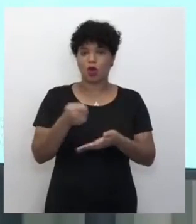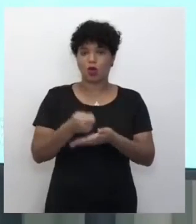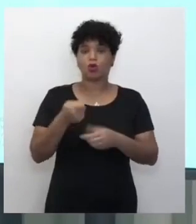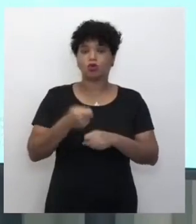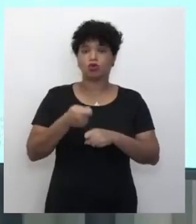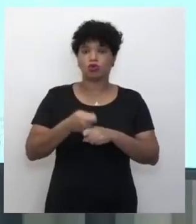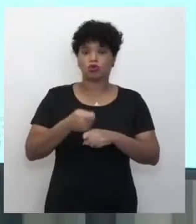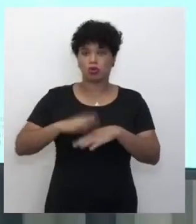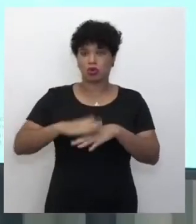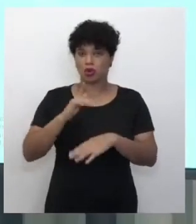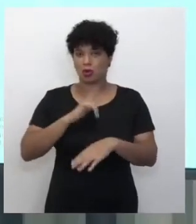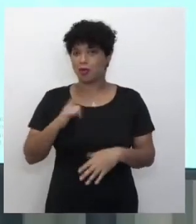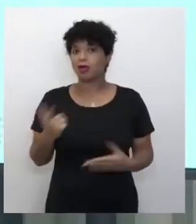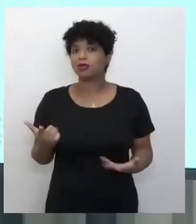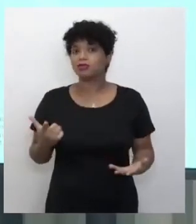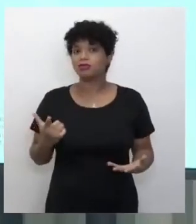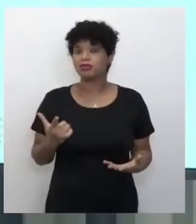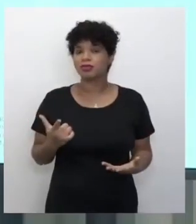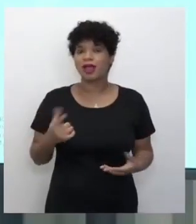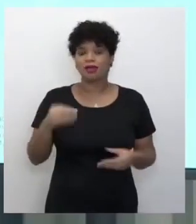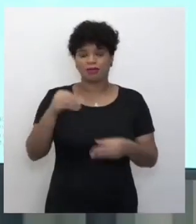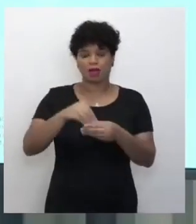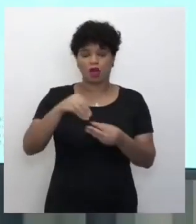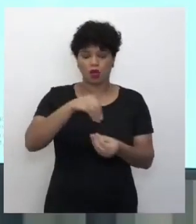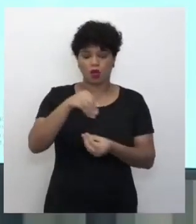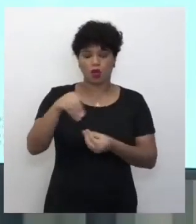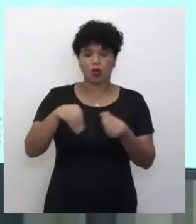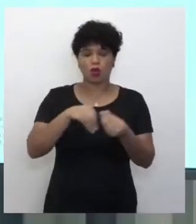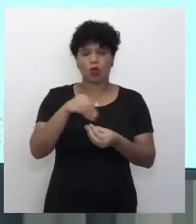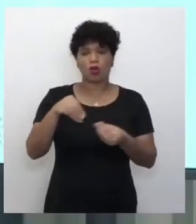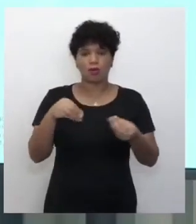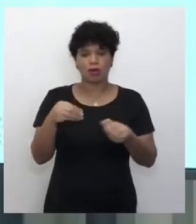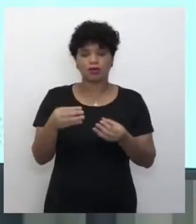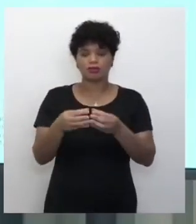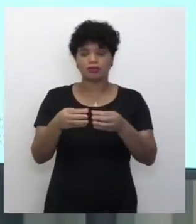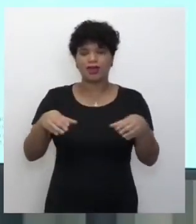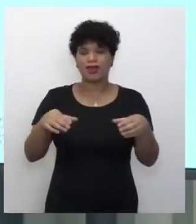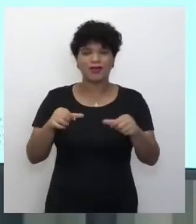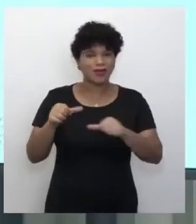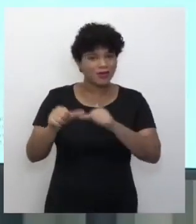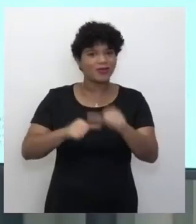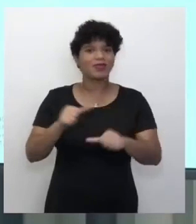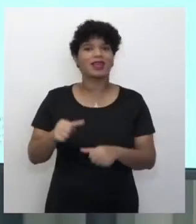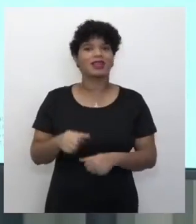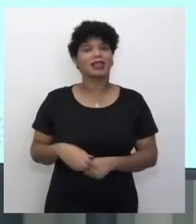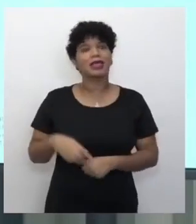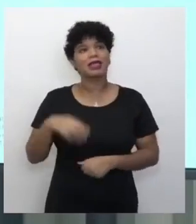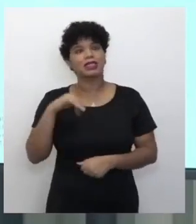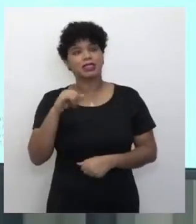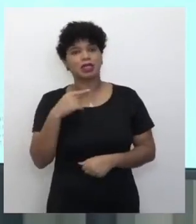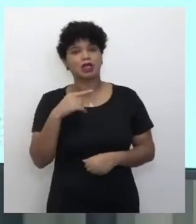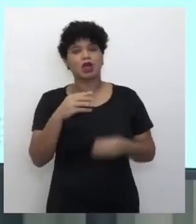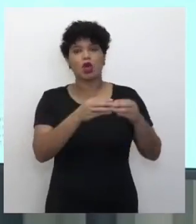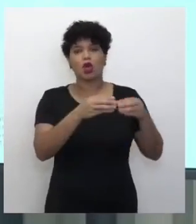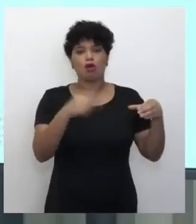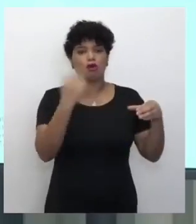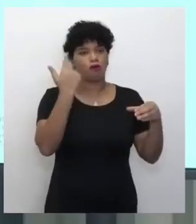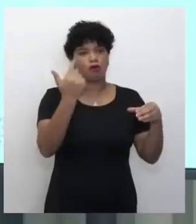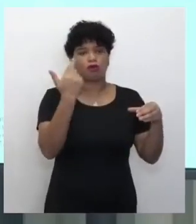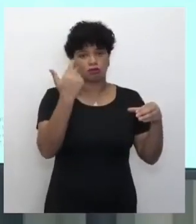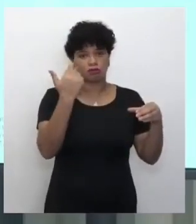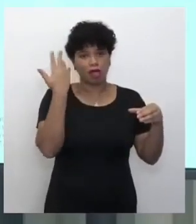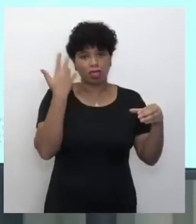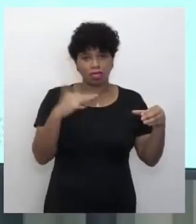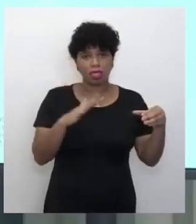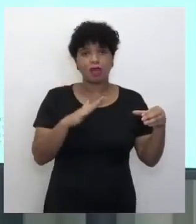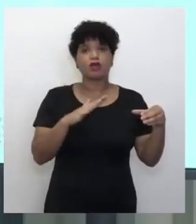ok? Ou nas substâncias que formam esse ovo. Portanto, quando ele está frito, se você observar a clara,